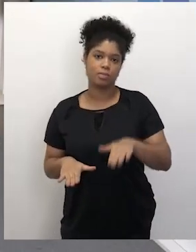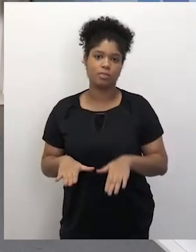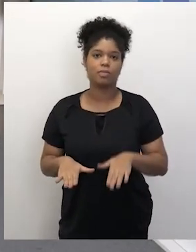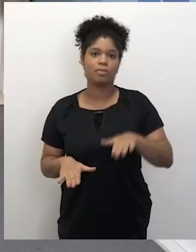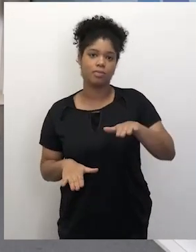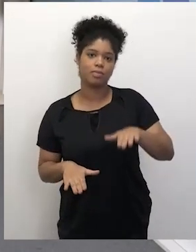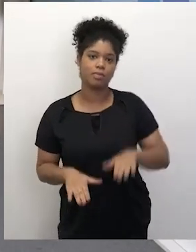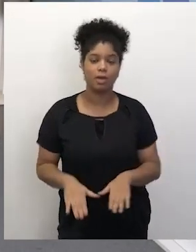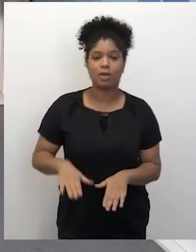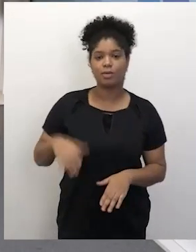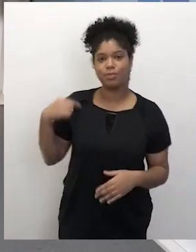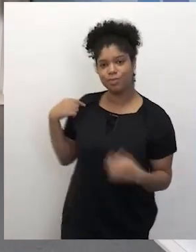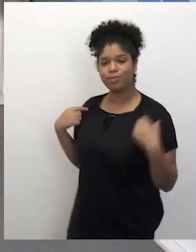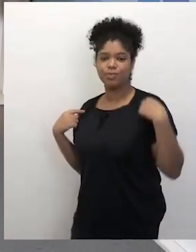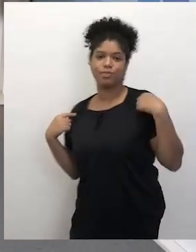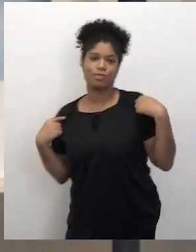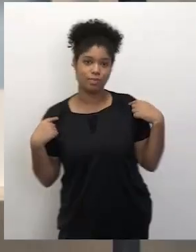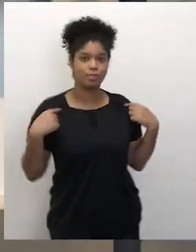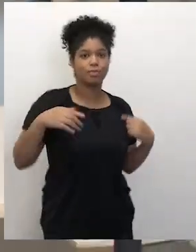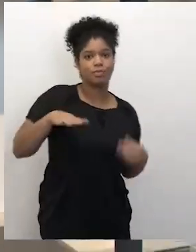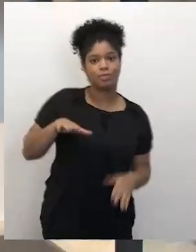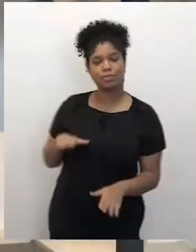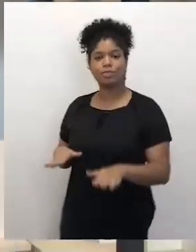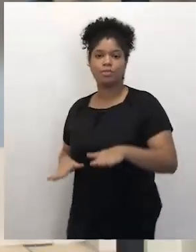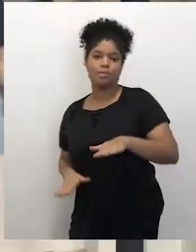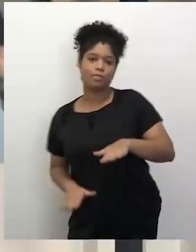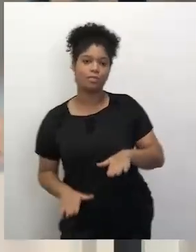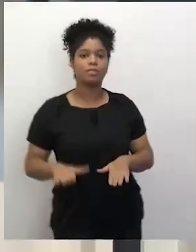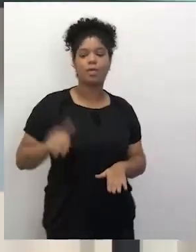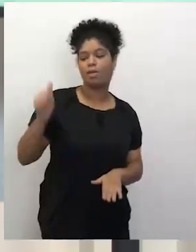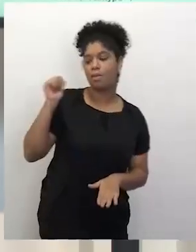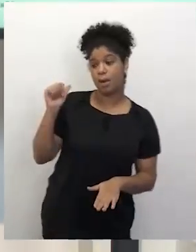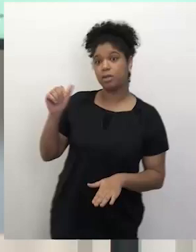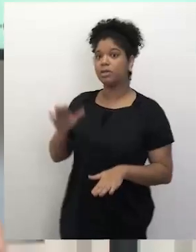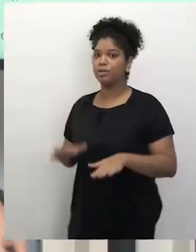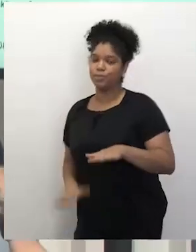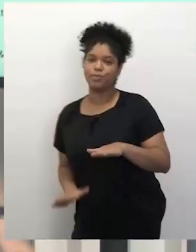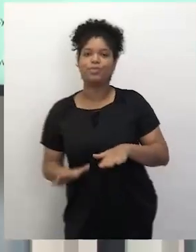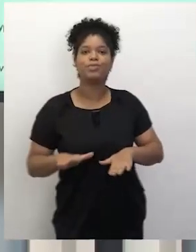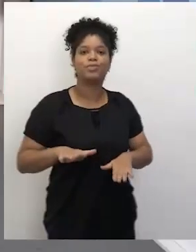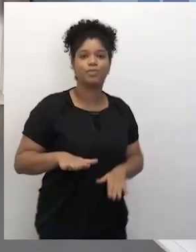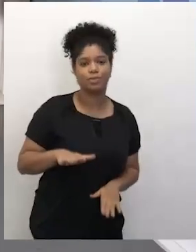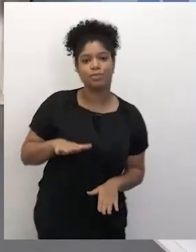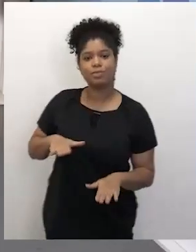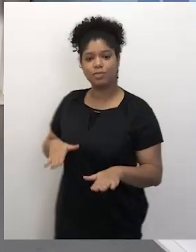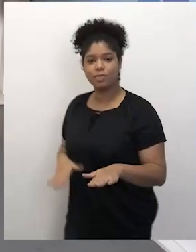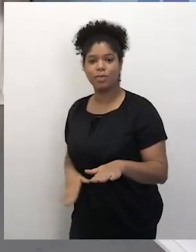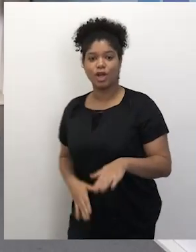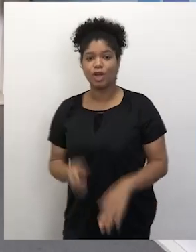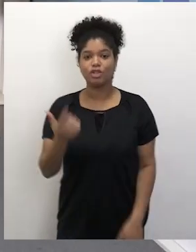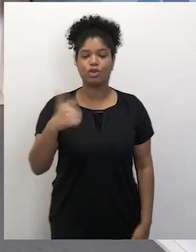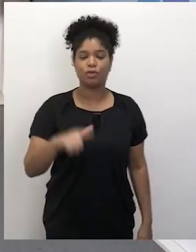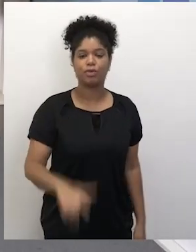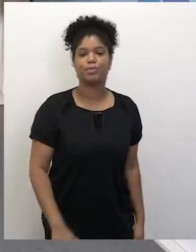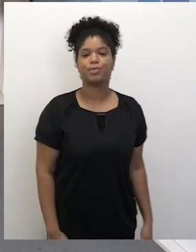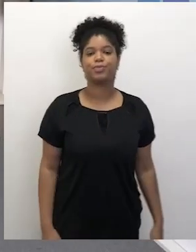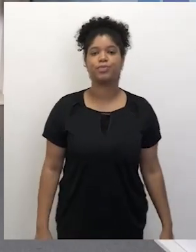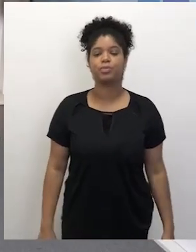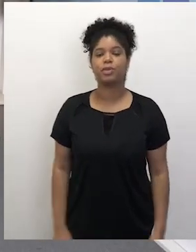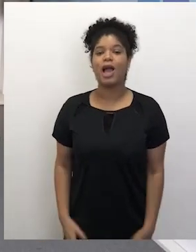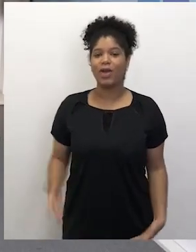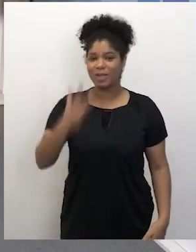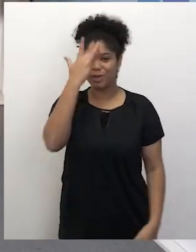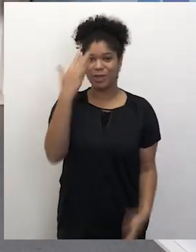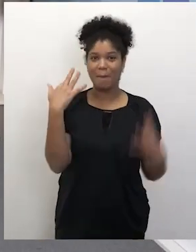Giga pra trás. Tum, tum. Perdi aqui, vamos lá. Tum. Tranquilo. Baixou. Hoje a gente tem plateia,